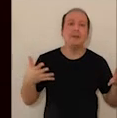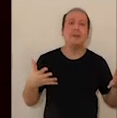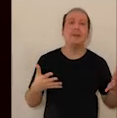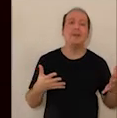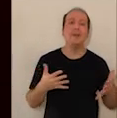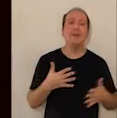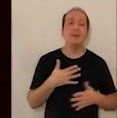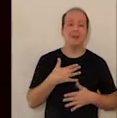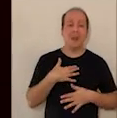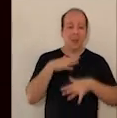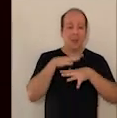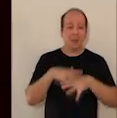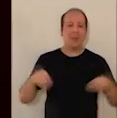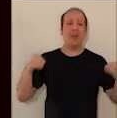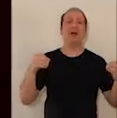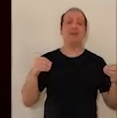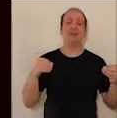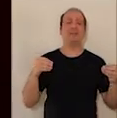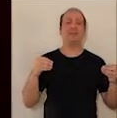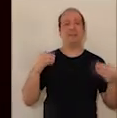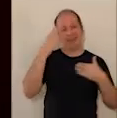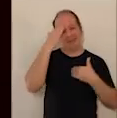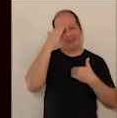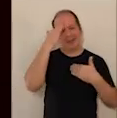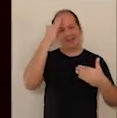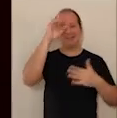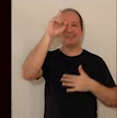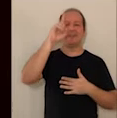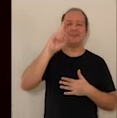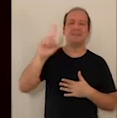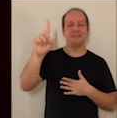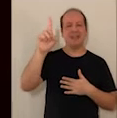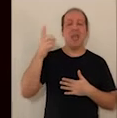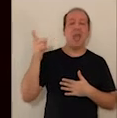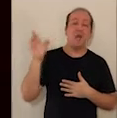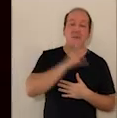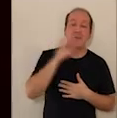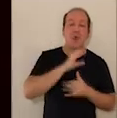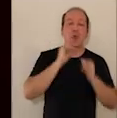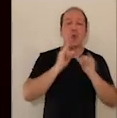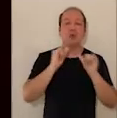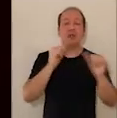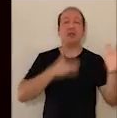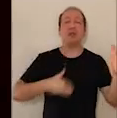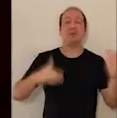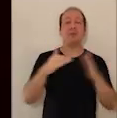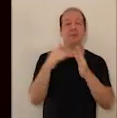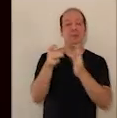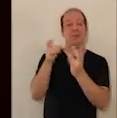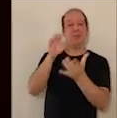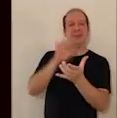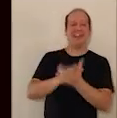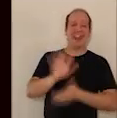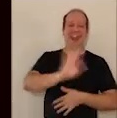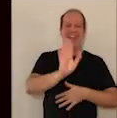Eu estou curado. Graças a você. Incrível! Eu vou agora mesmo contar tudo ao meu marido.